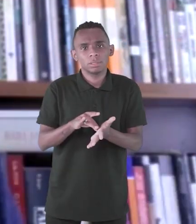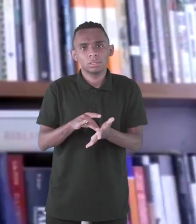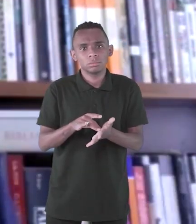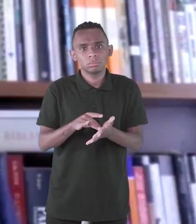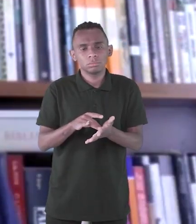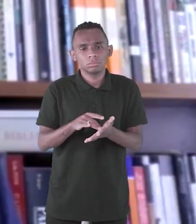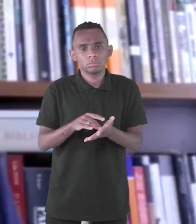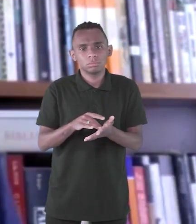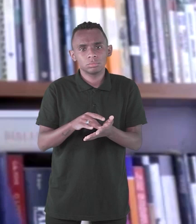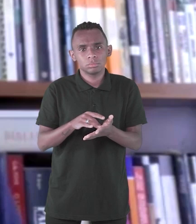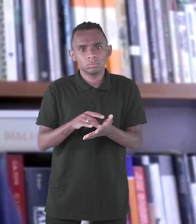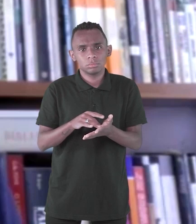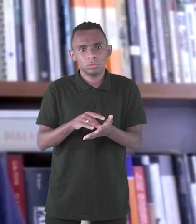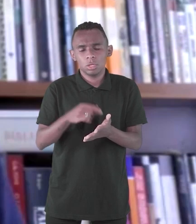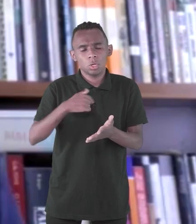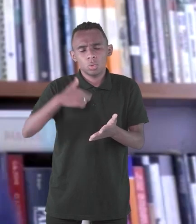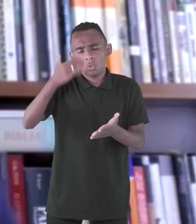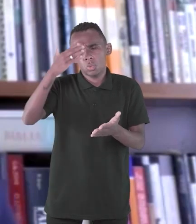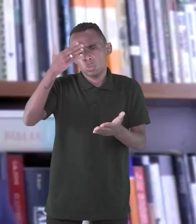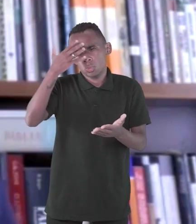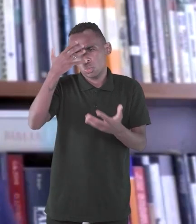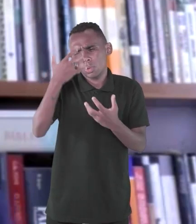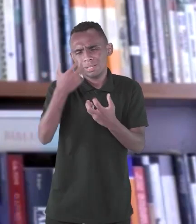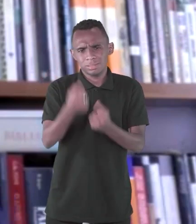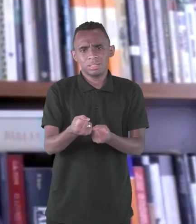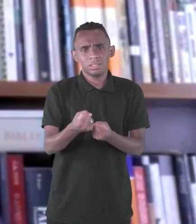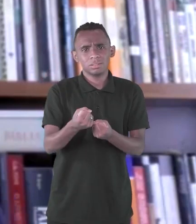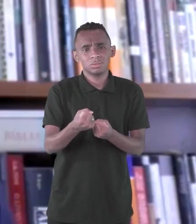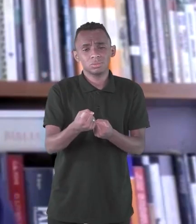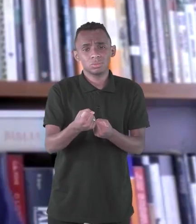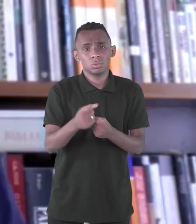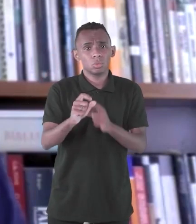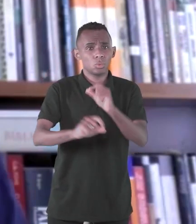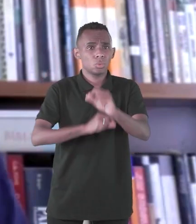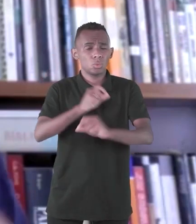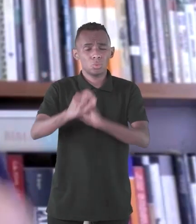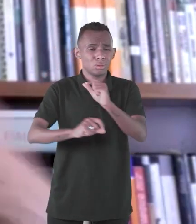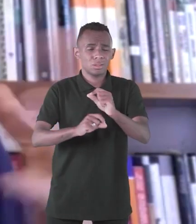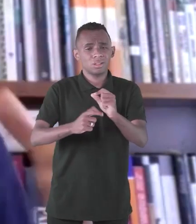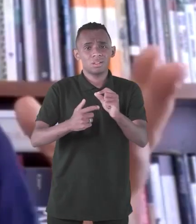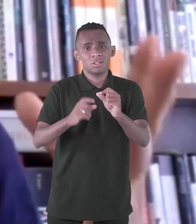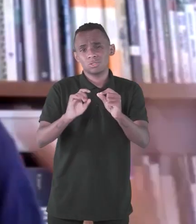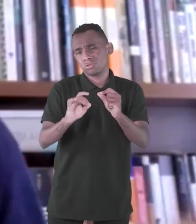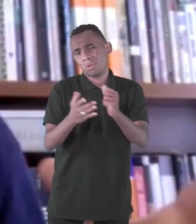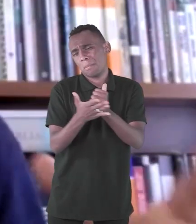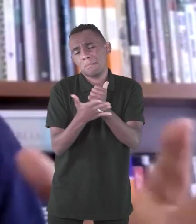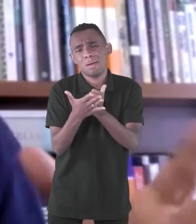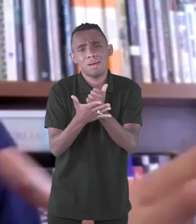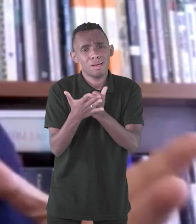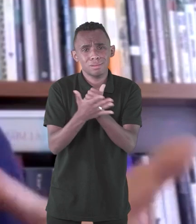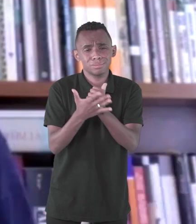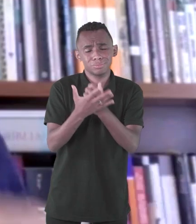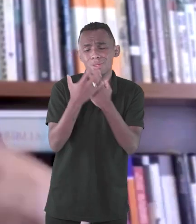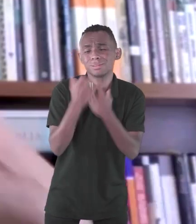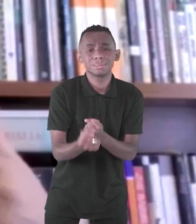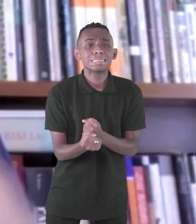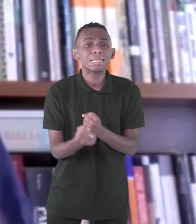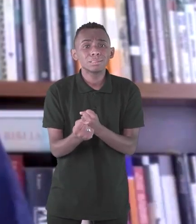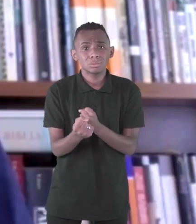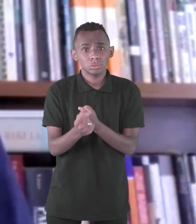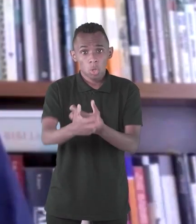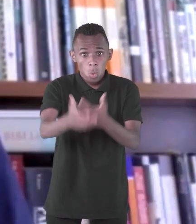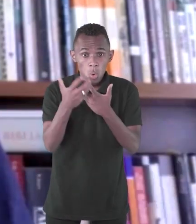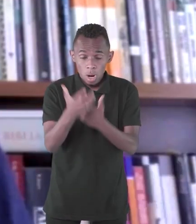sério, entendeu? Eu não admito ser menos que isso, sabe? Eu não